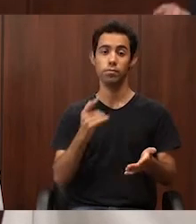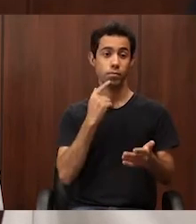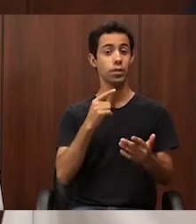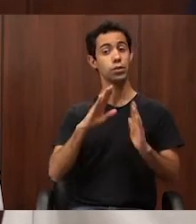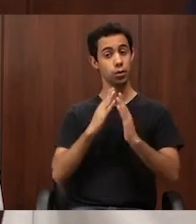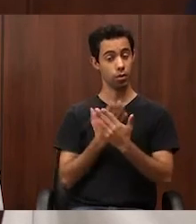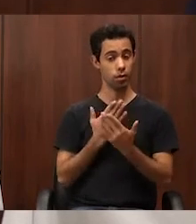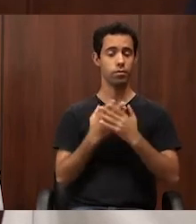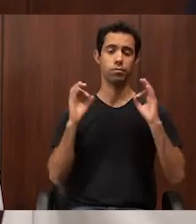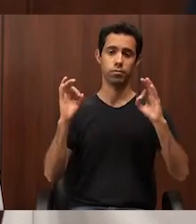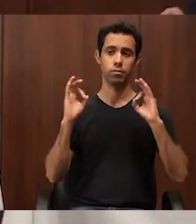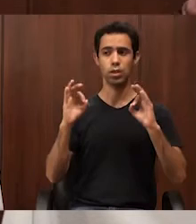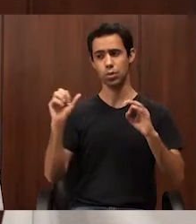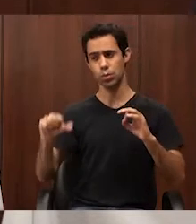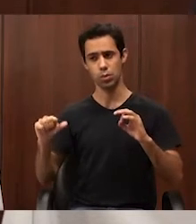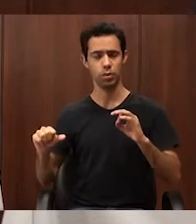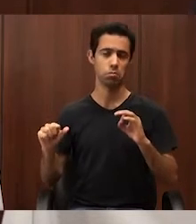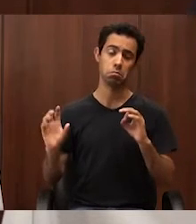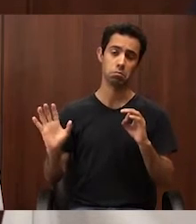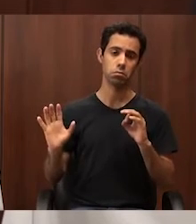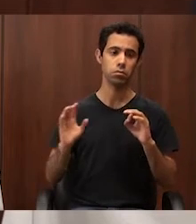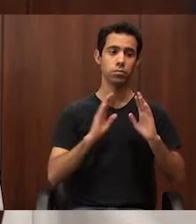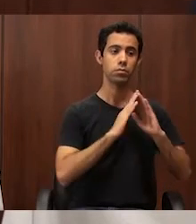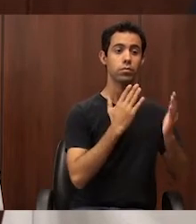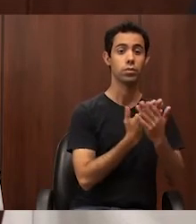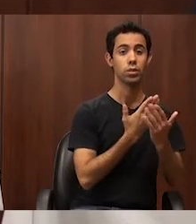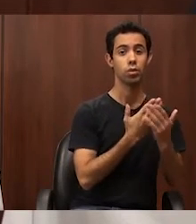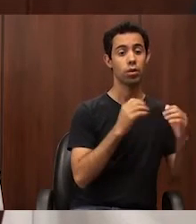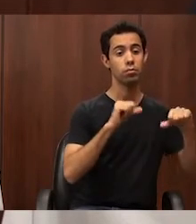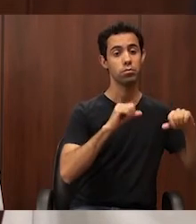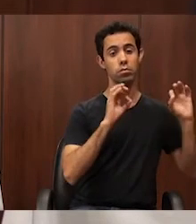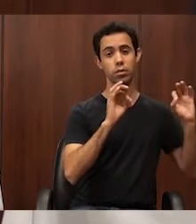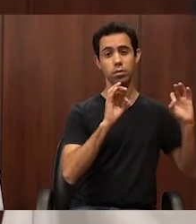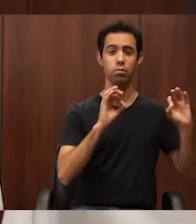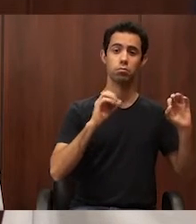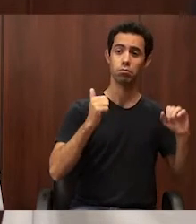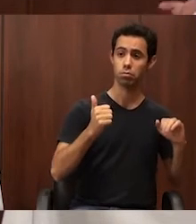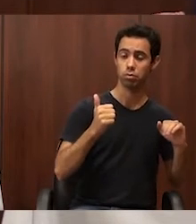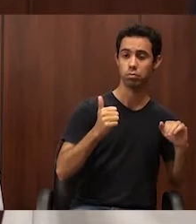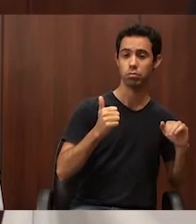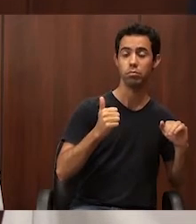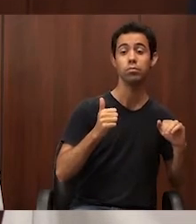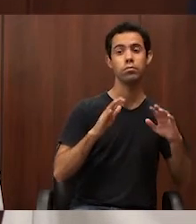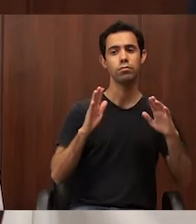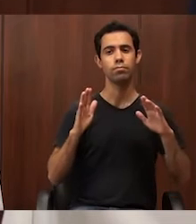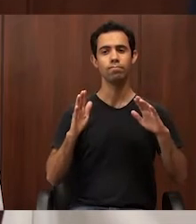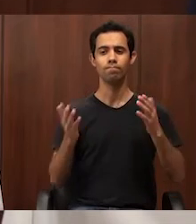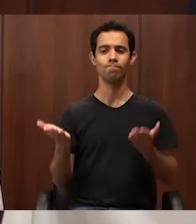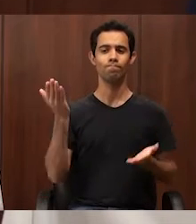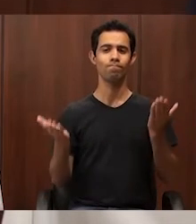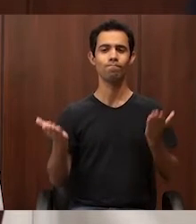é necessariamente ruim e escola comum é necessariamente bom, né? Então, são duas premissas que a gente sabe que não se